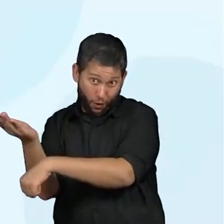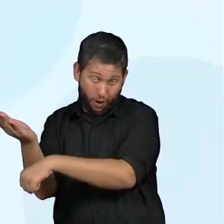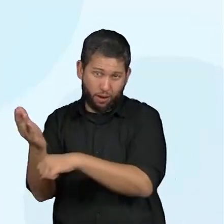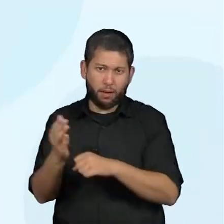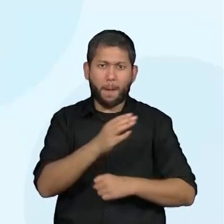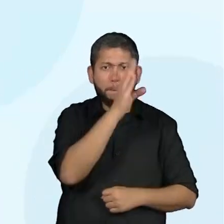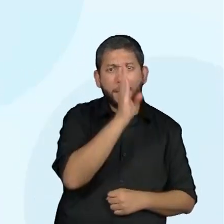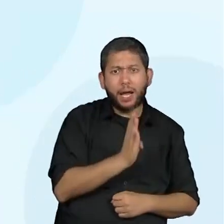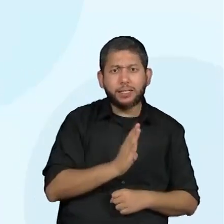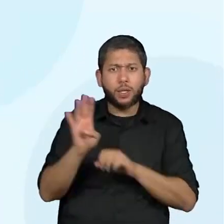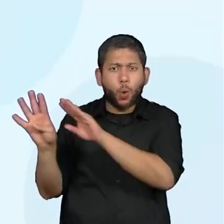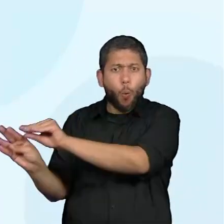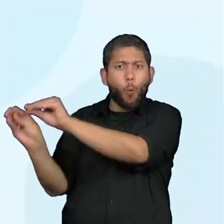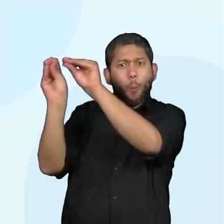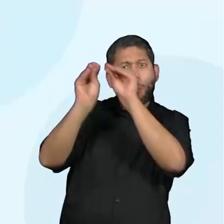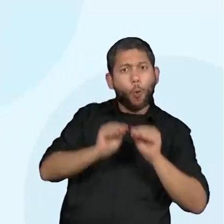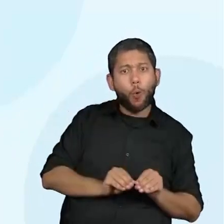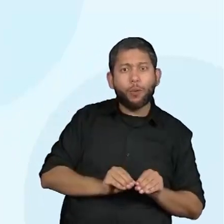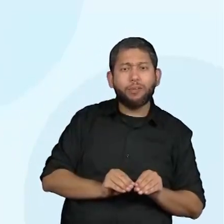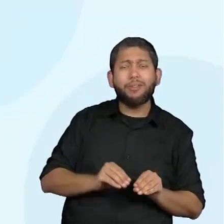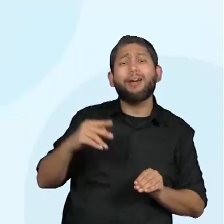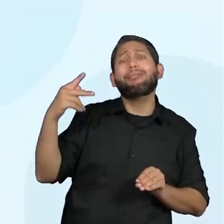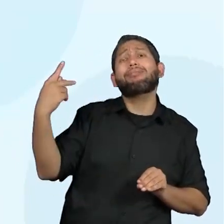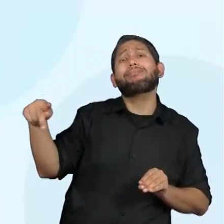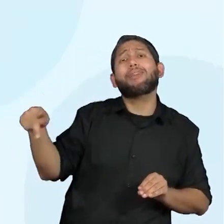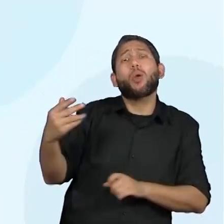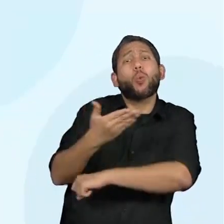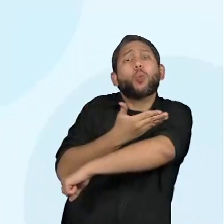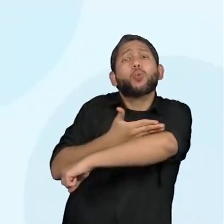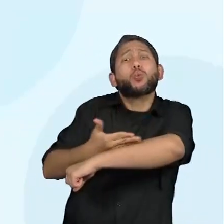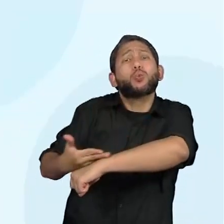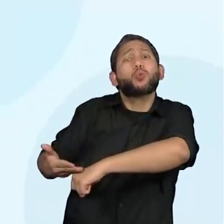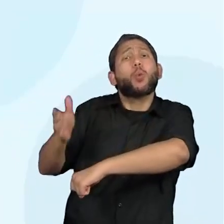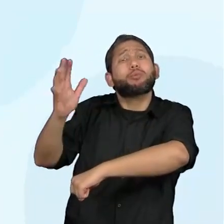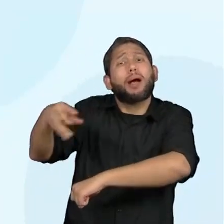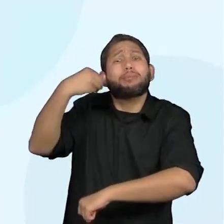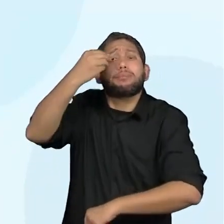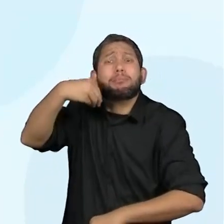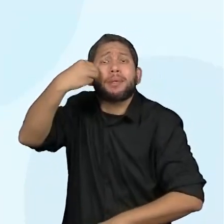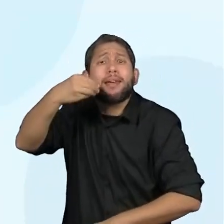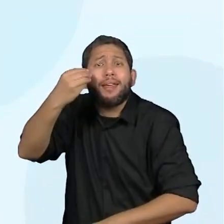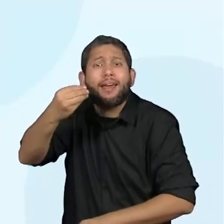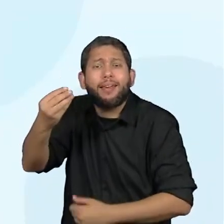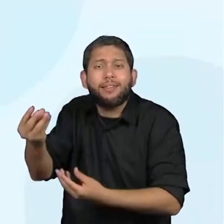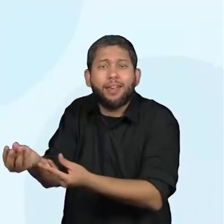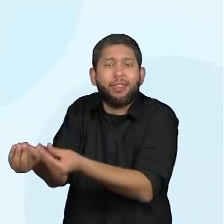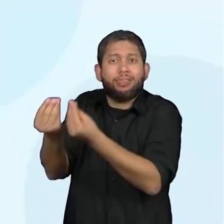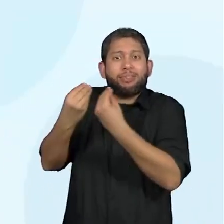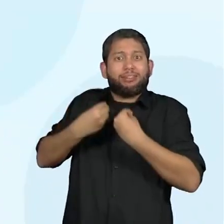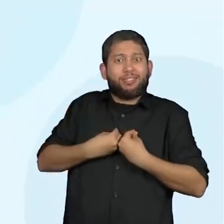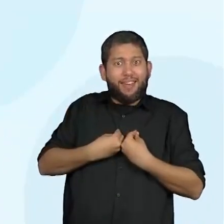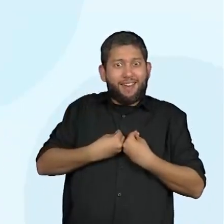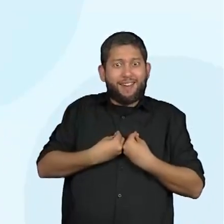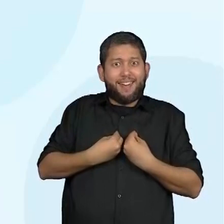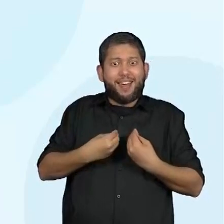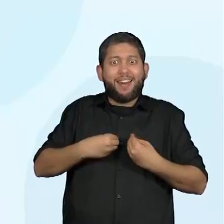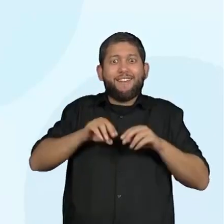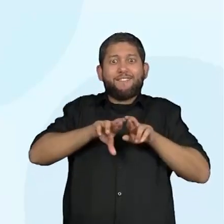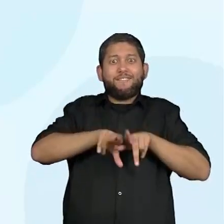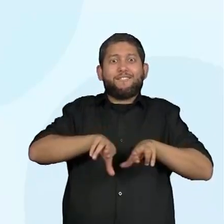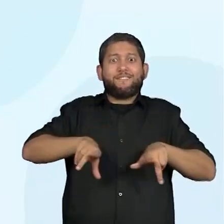quando migram, levam seus costumes e tradições para outros lugares. E ao longo do tempo,